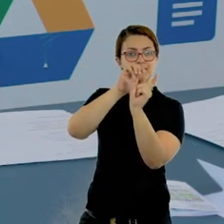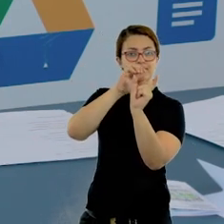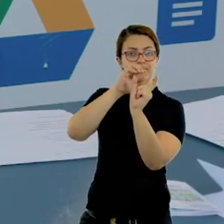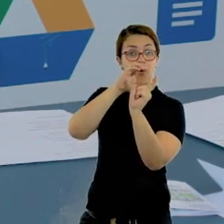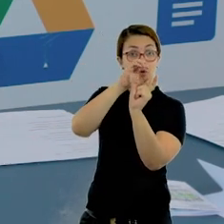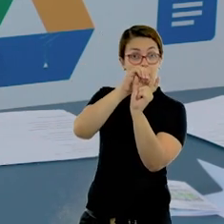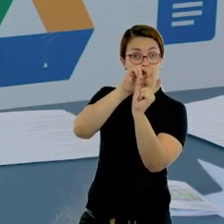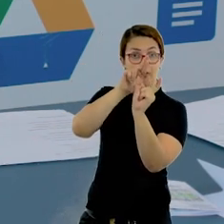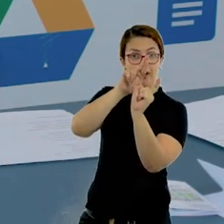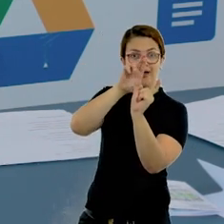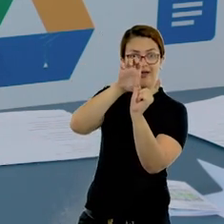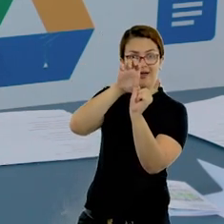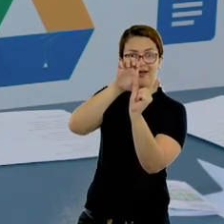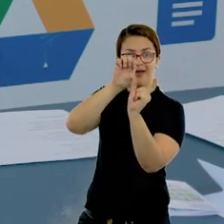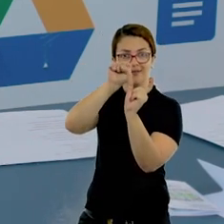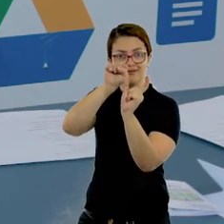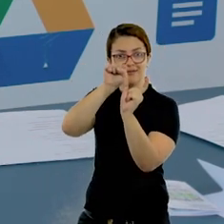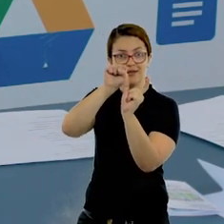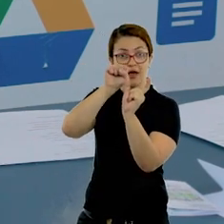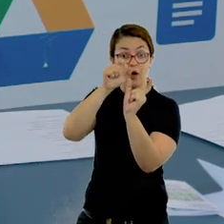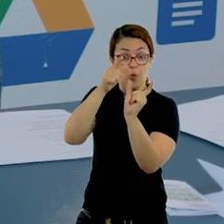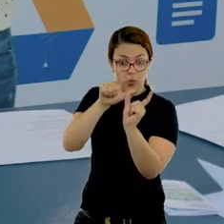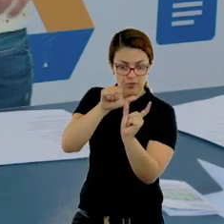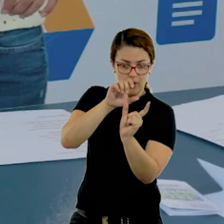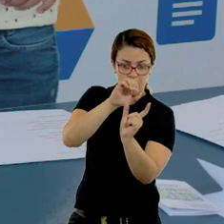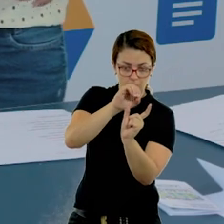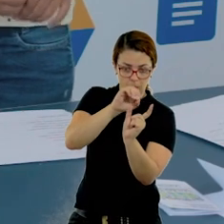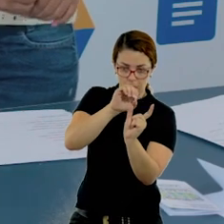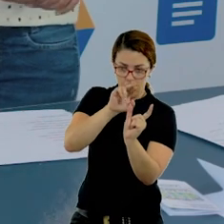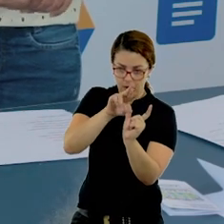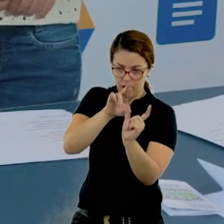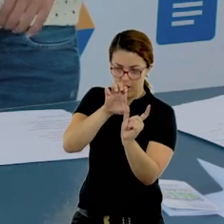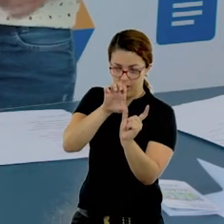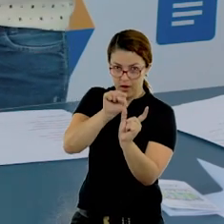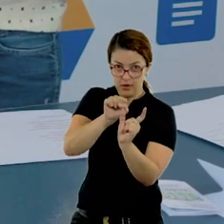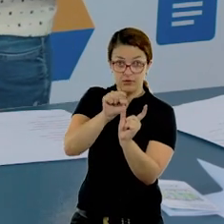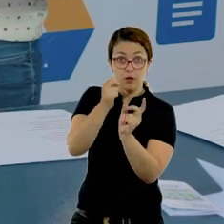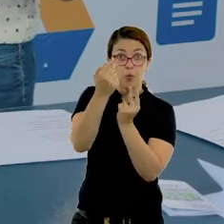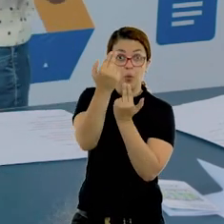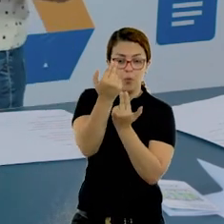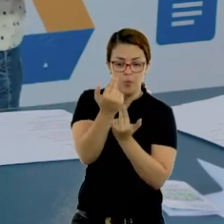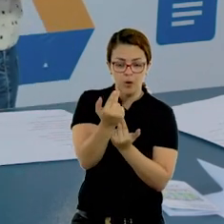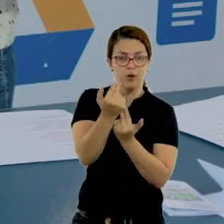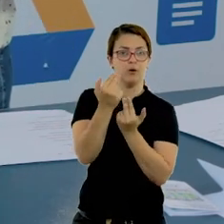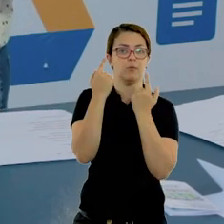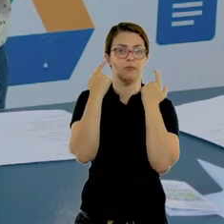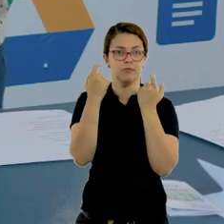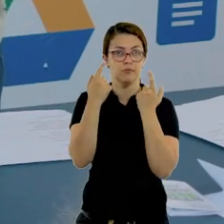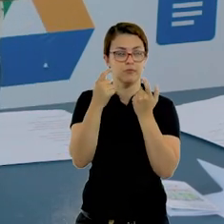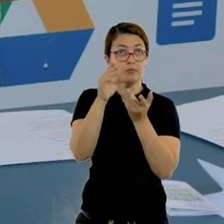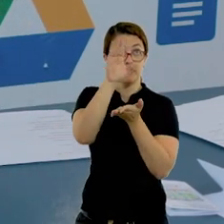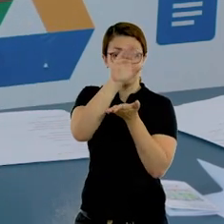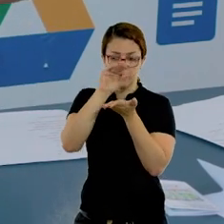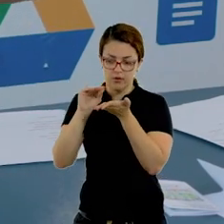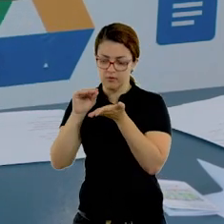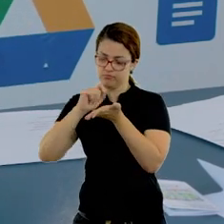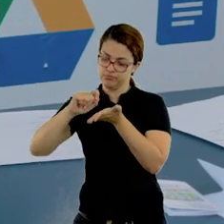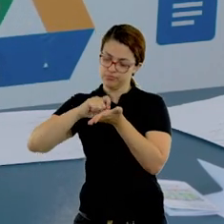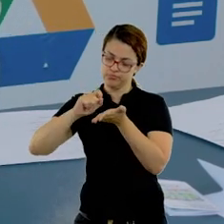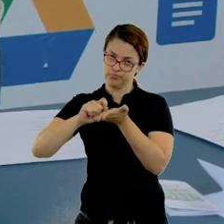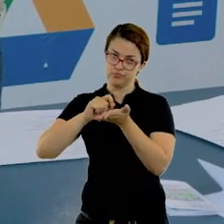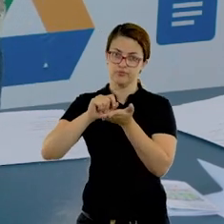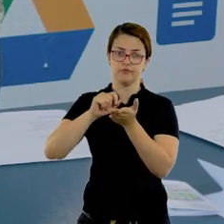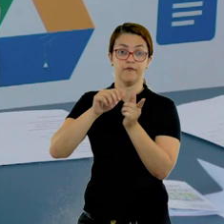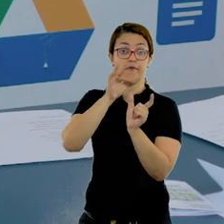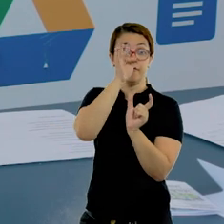R, a letra E e a letra S. Então, elas terminam com as mesmas letras e com o mesmo som. Então, você vai lá no seu caderninho e anota